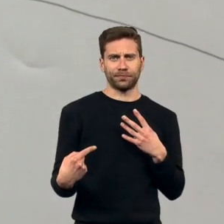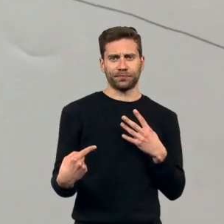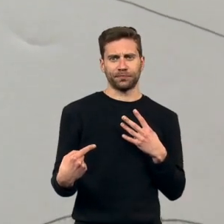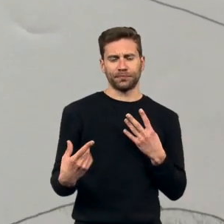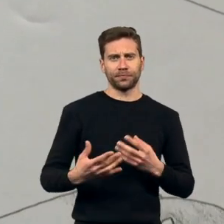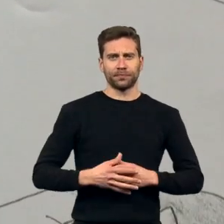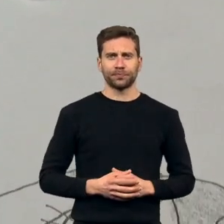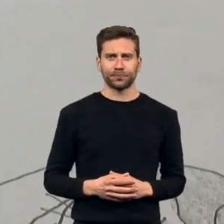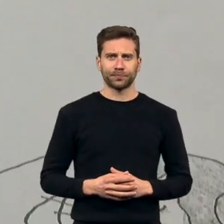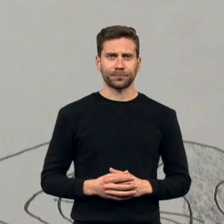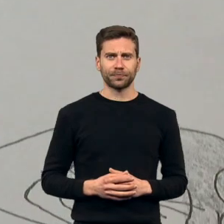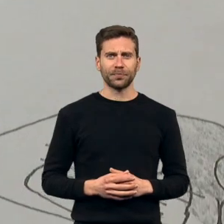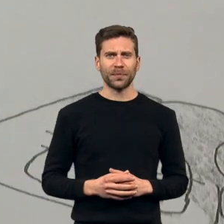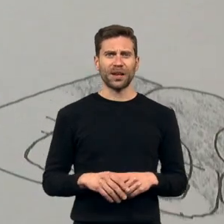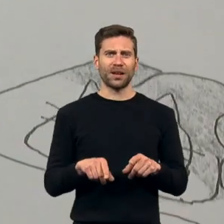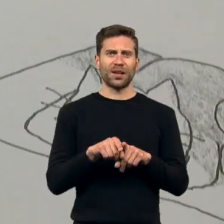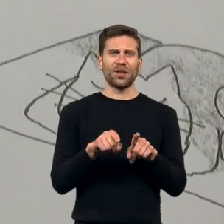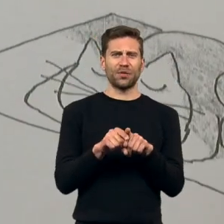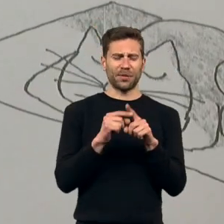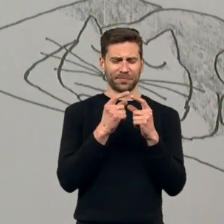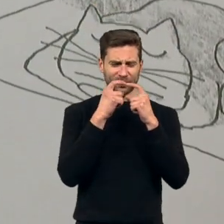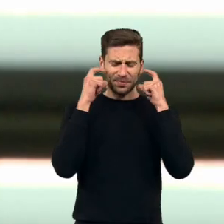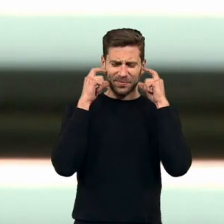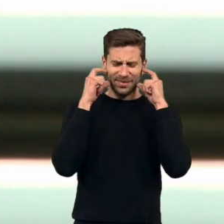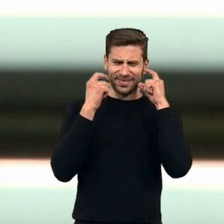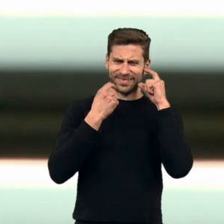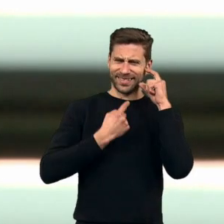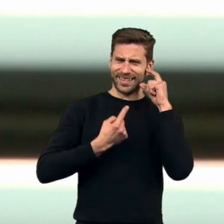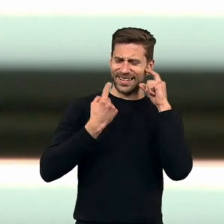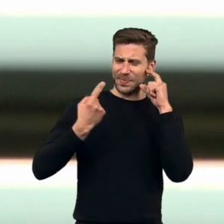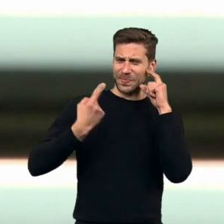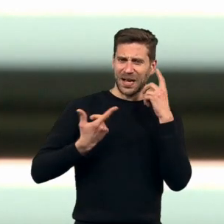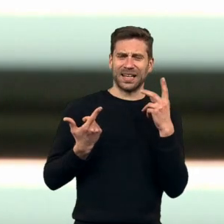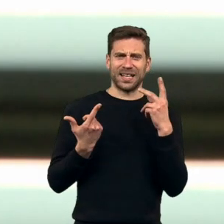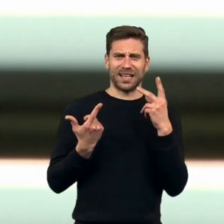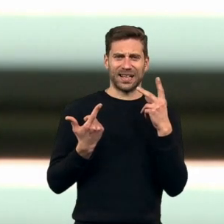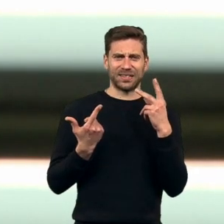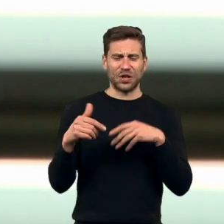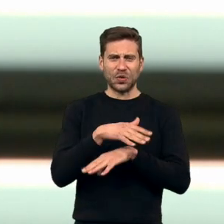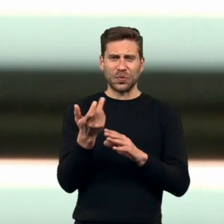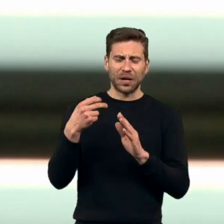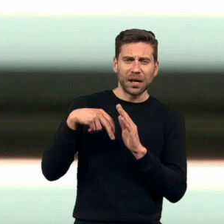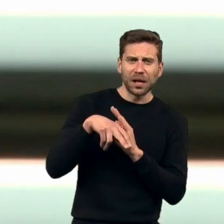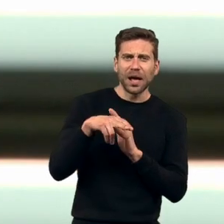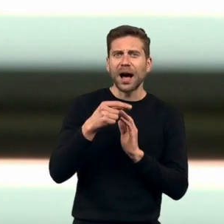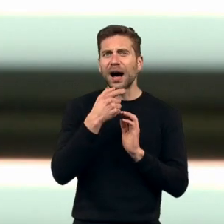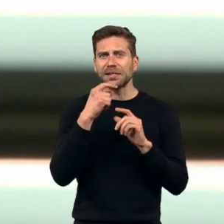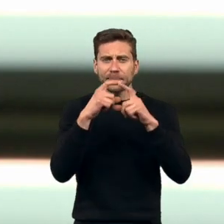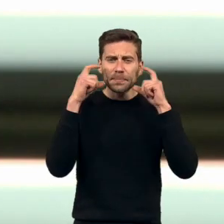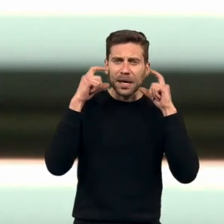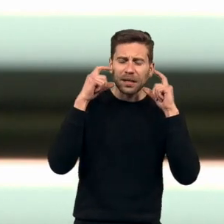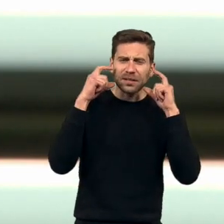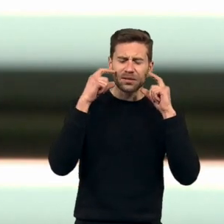notícias, primeiro a estranheza de usar uma máscara, ter que ir à rua de máscara, isso era uma